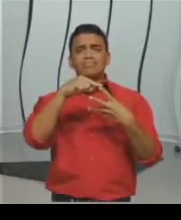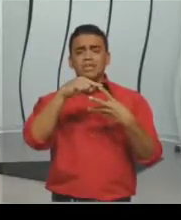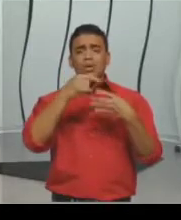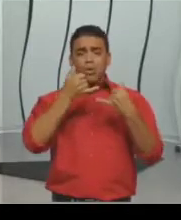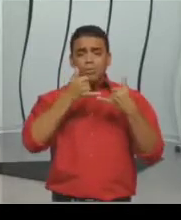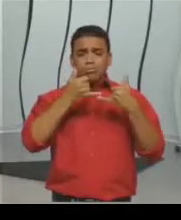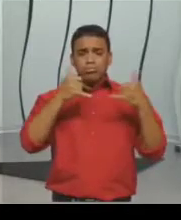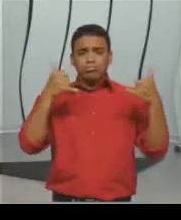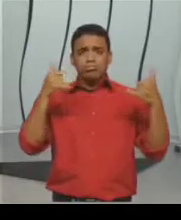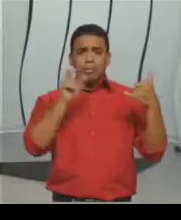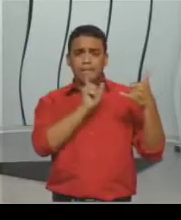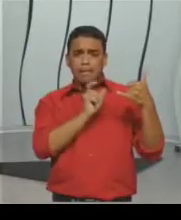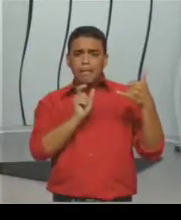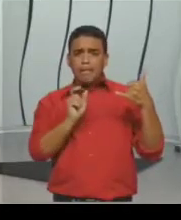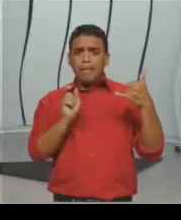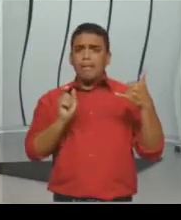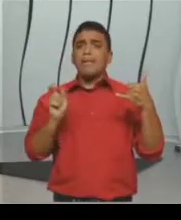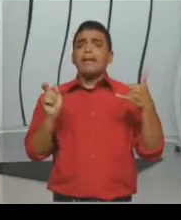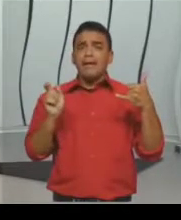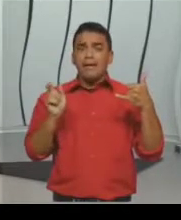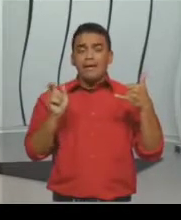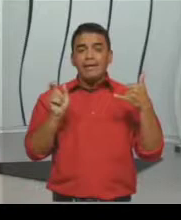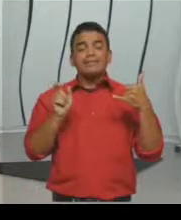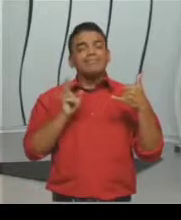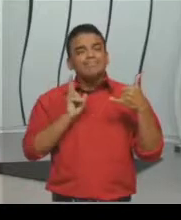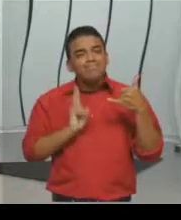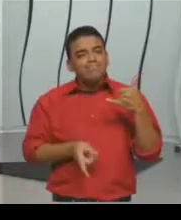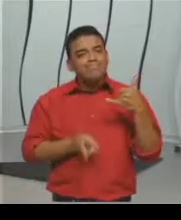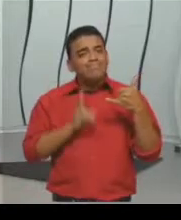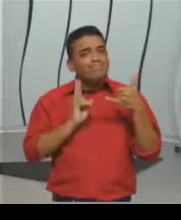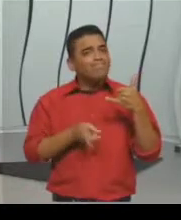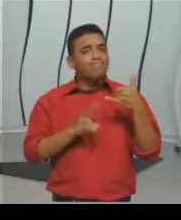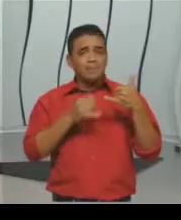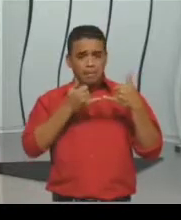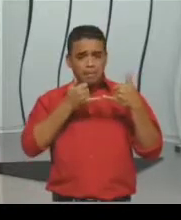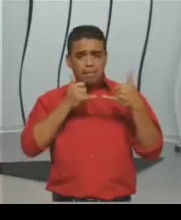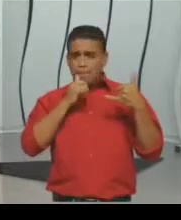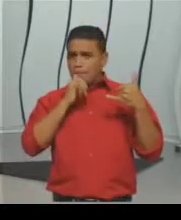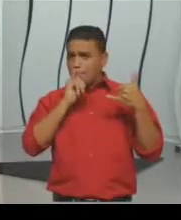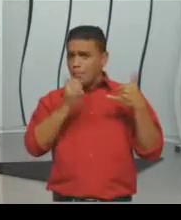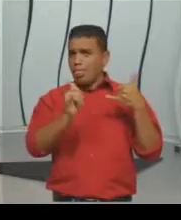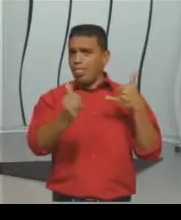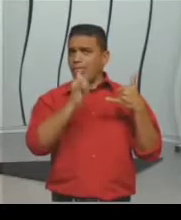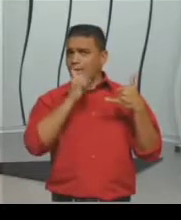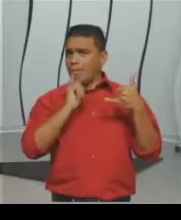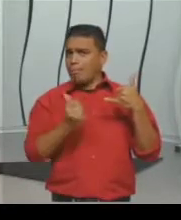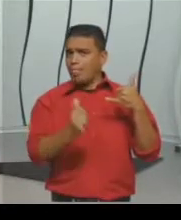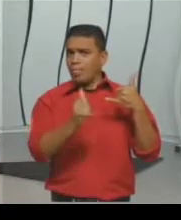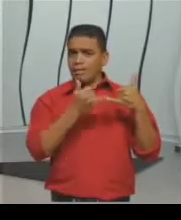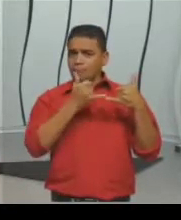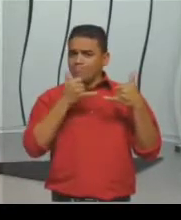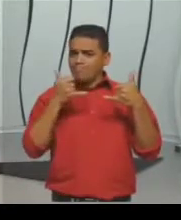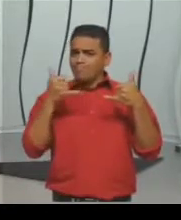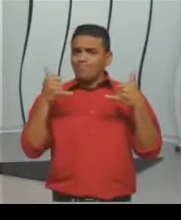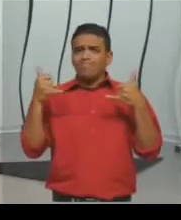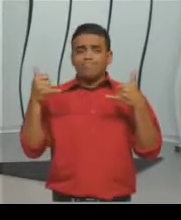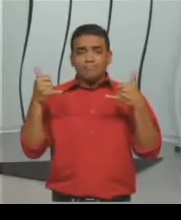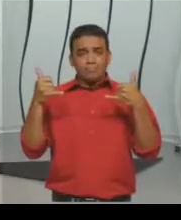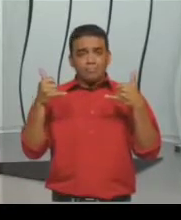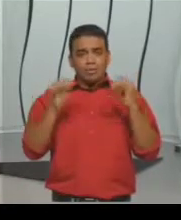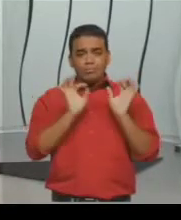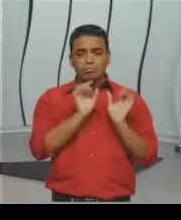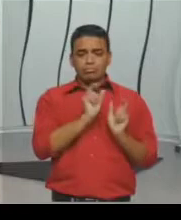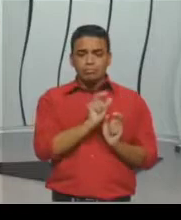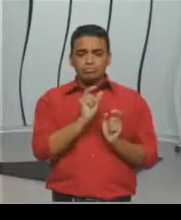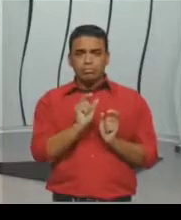os componentes é sempre a mesma. É um circuito em que os componentes estão ligados em série. O